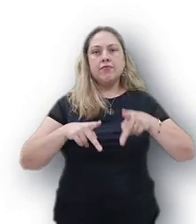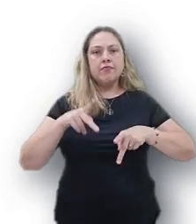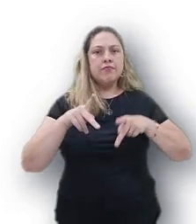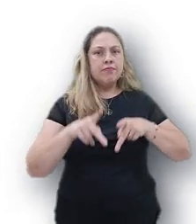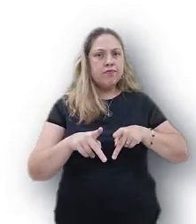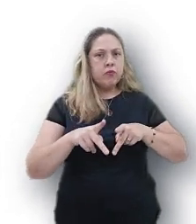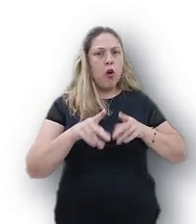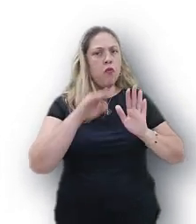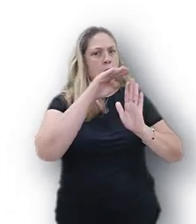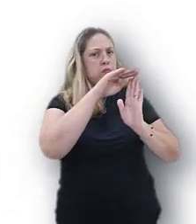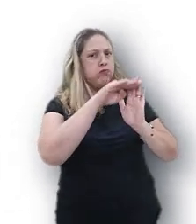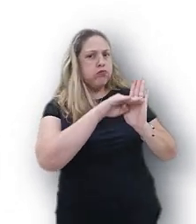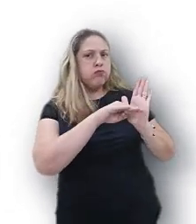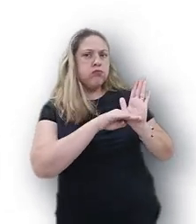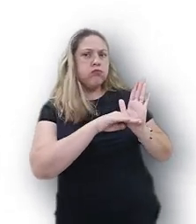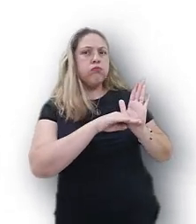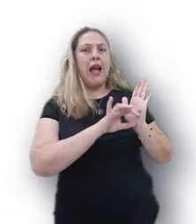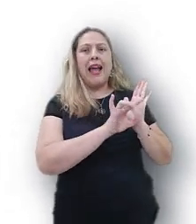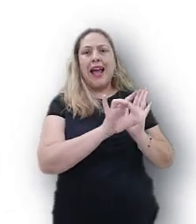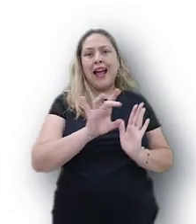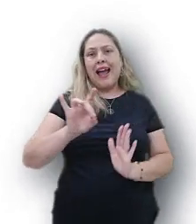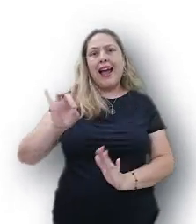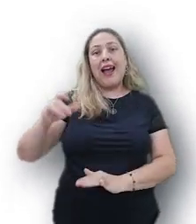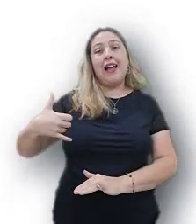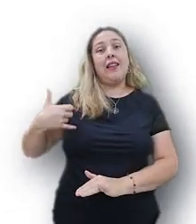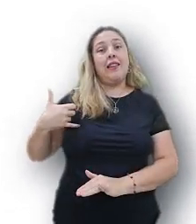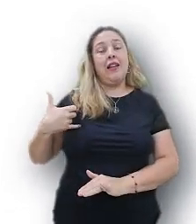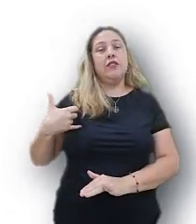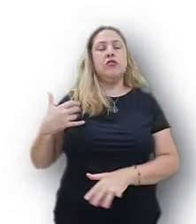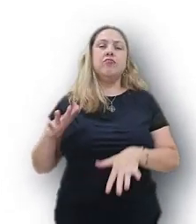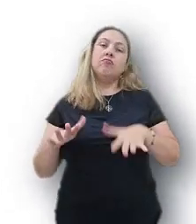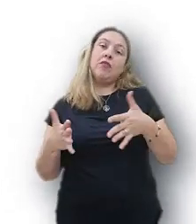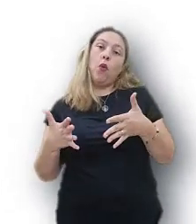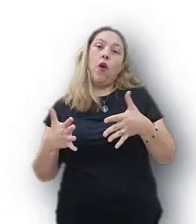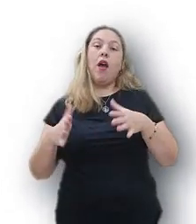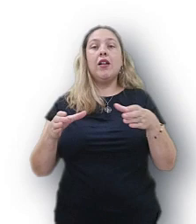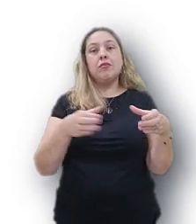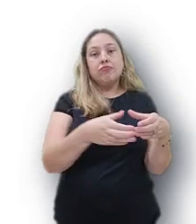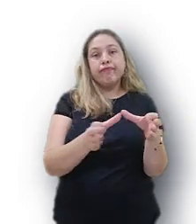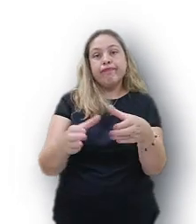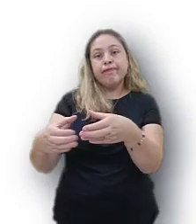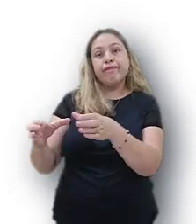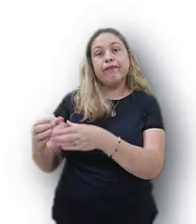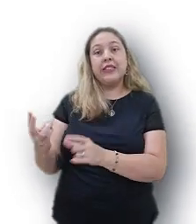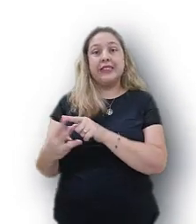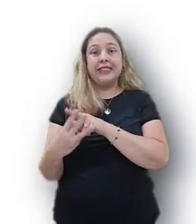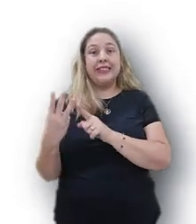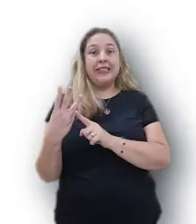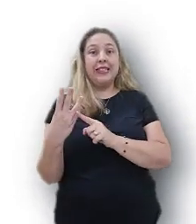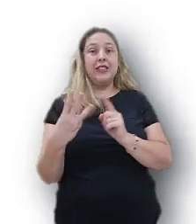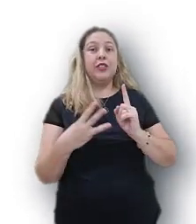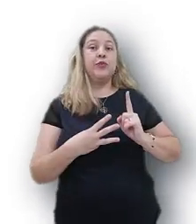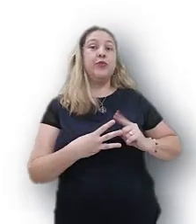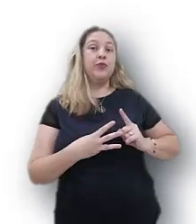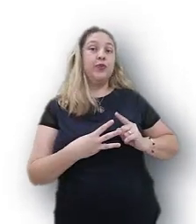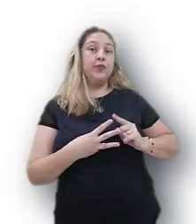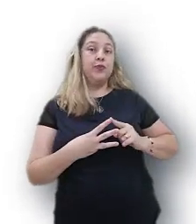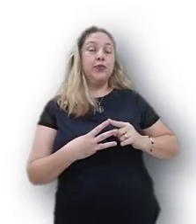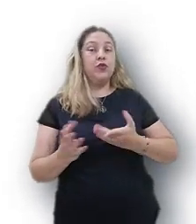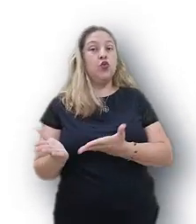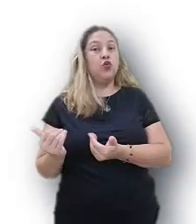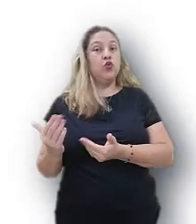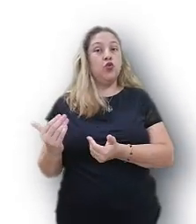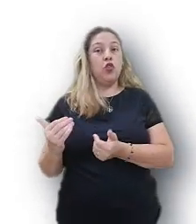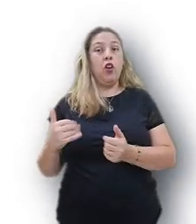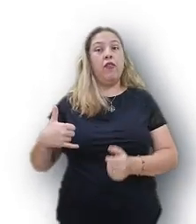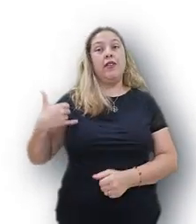A faixa etária diz respeito à distribuição da população por idade. Geralmente, ela se divide